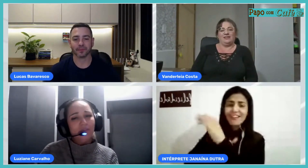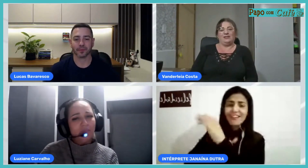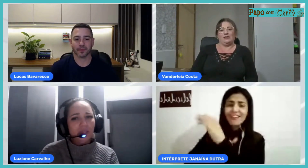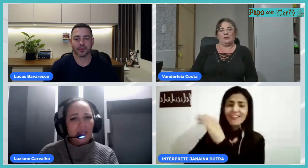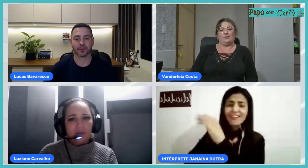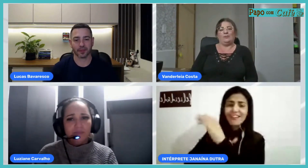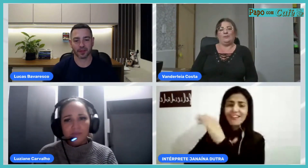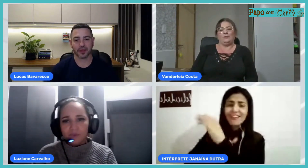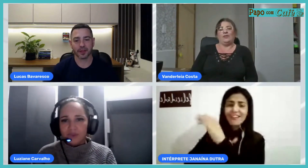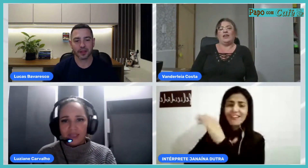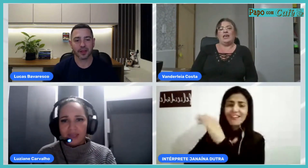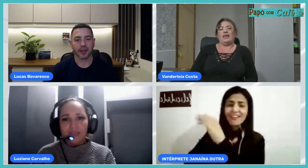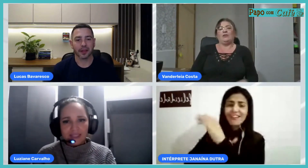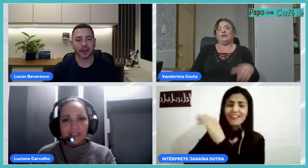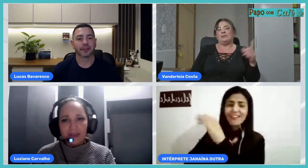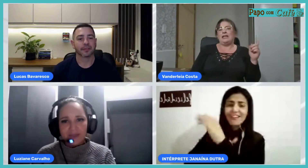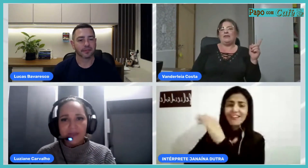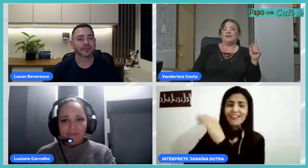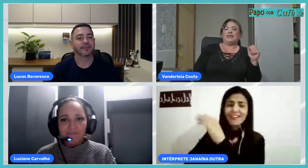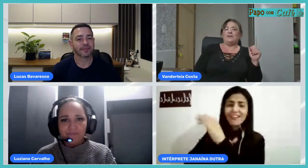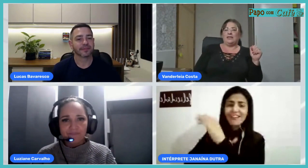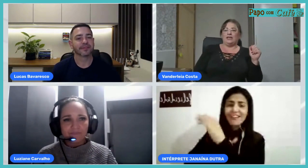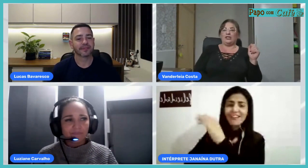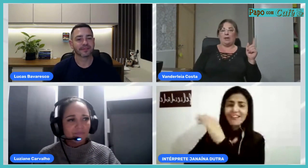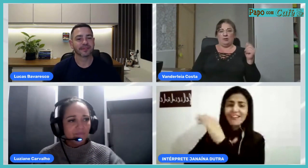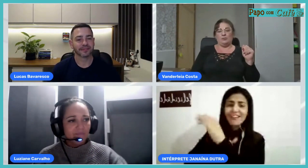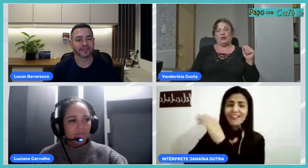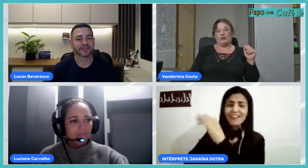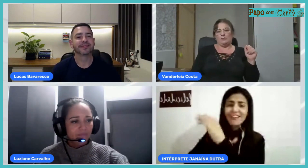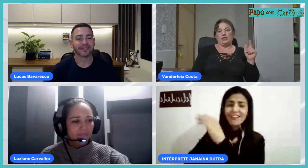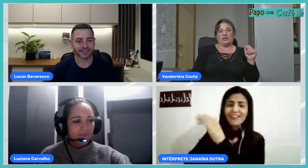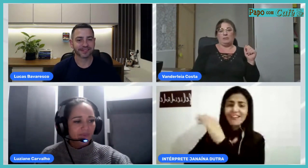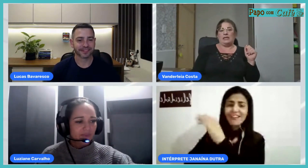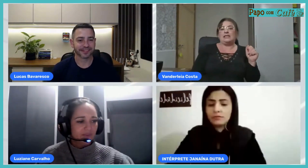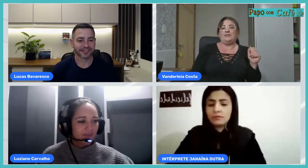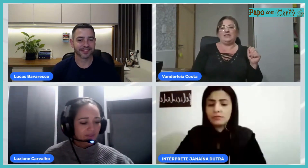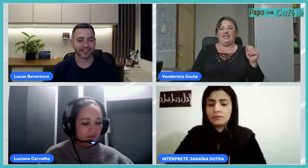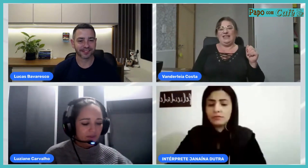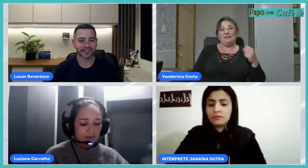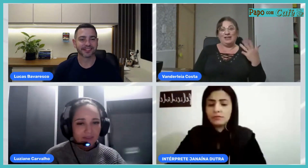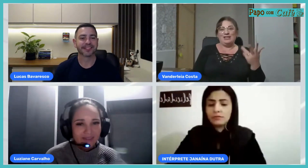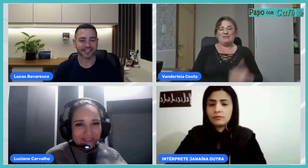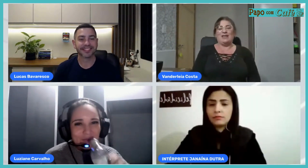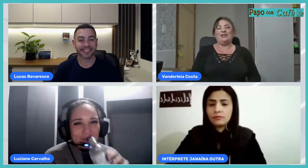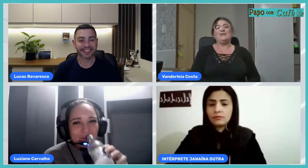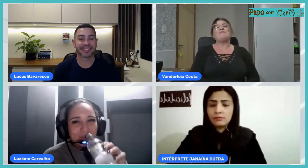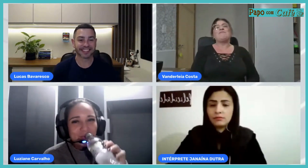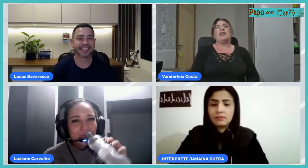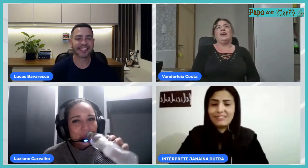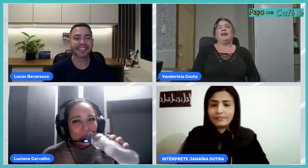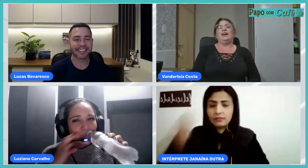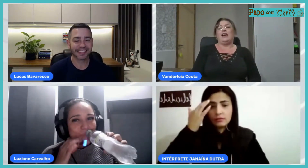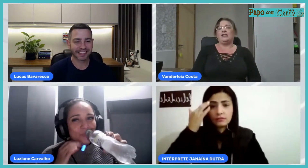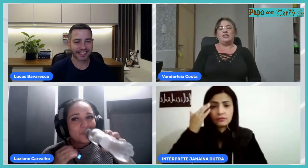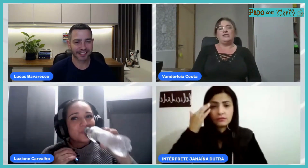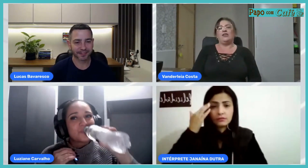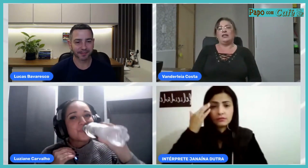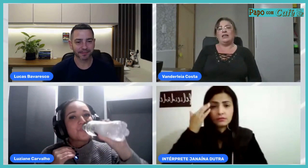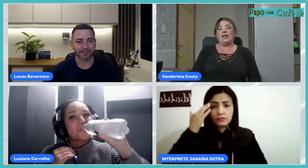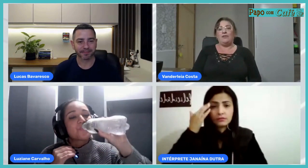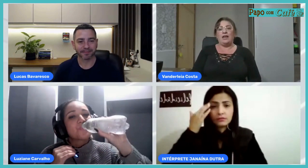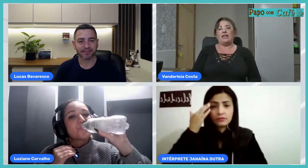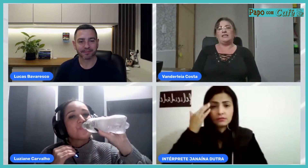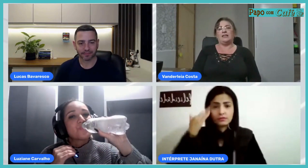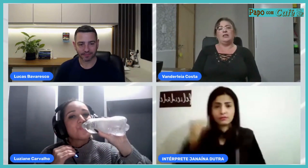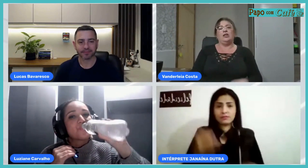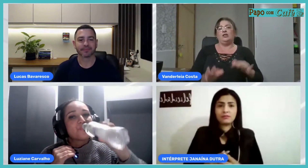Enfim, isso é muito legal, muito legal. Tem que quando eu trabalhava no CFC aqui de Capão, porque eu também já trabalhei em CFC, né, no atendimento, a gente se